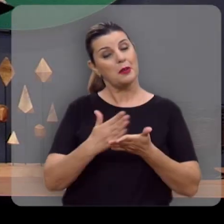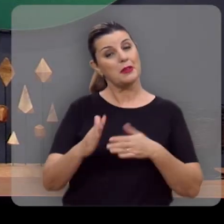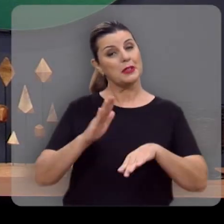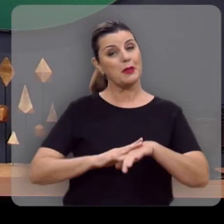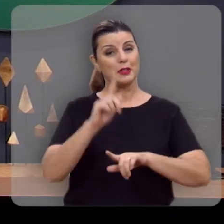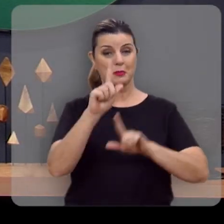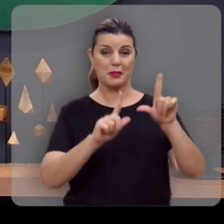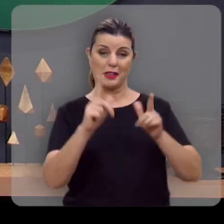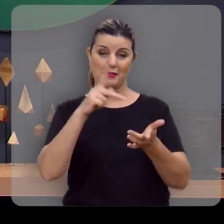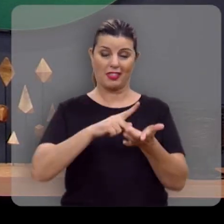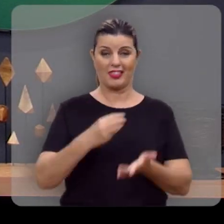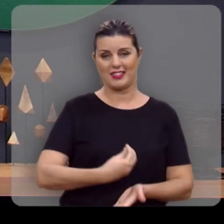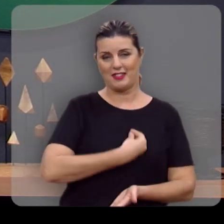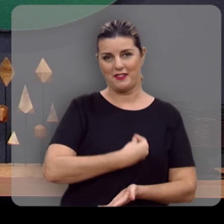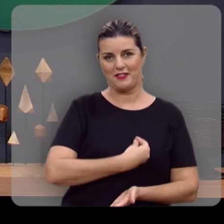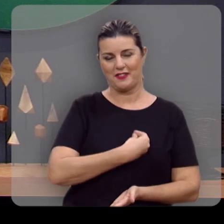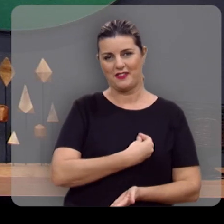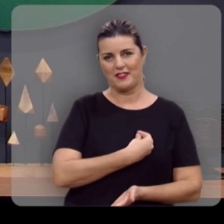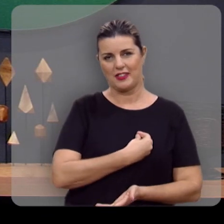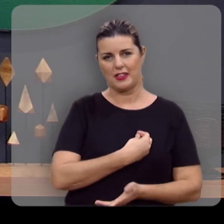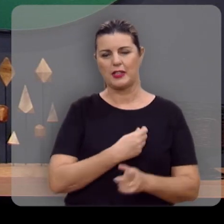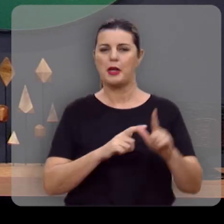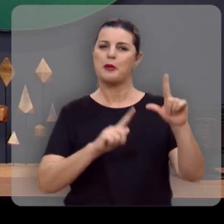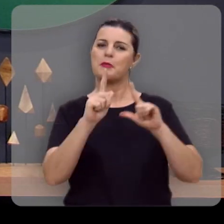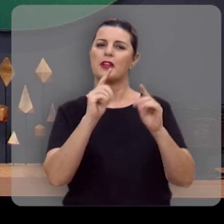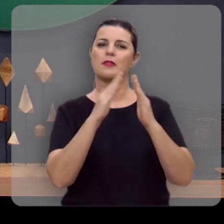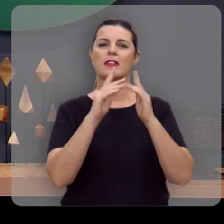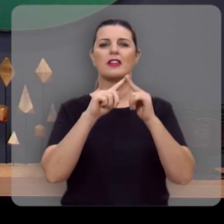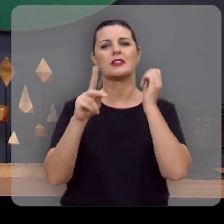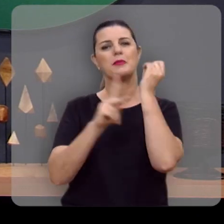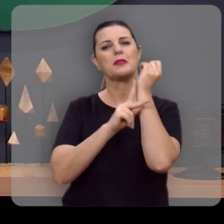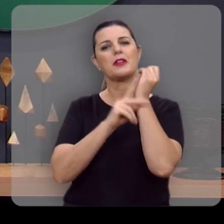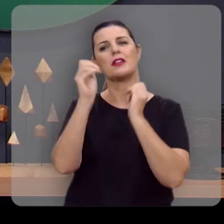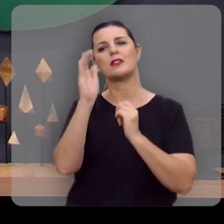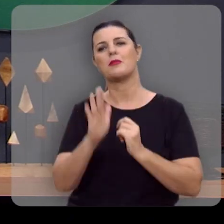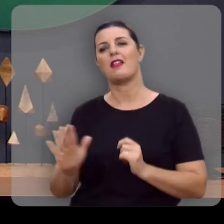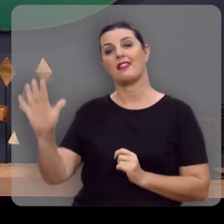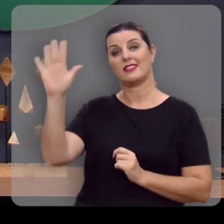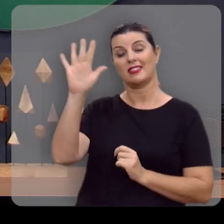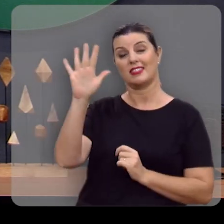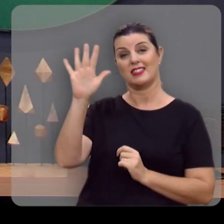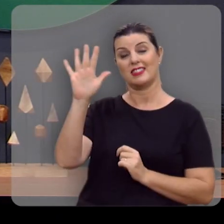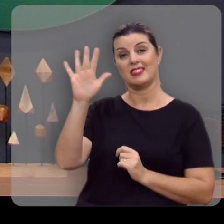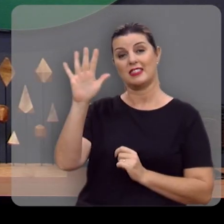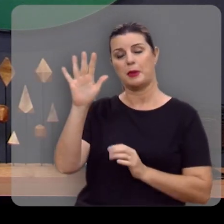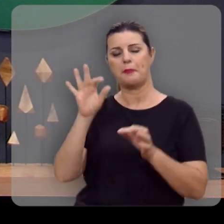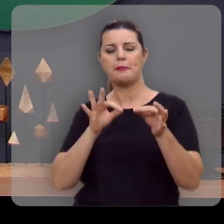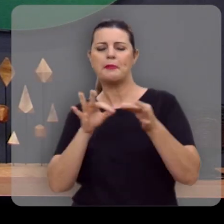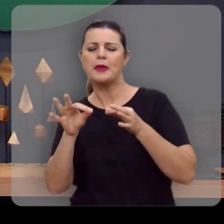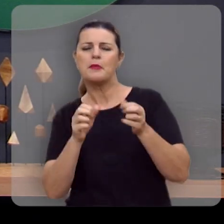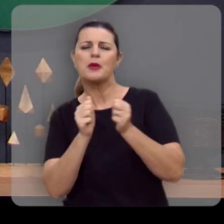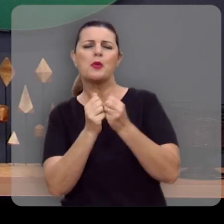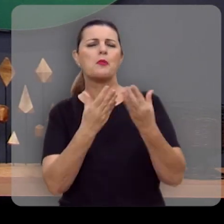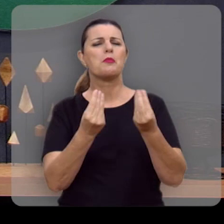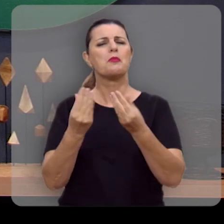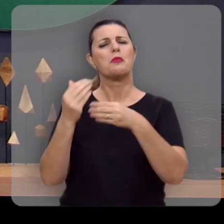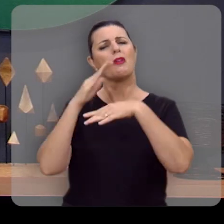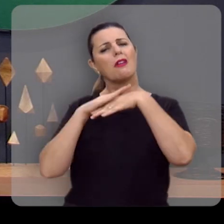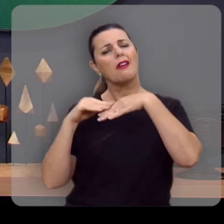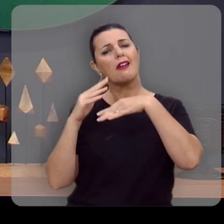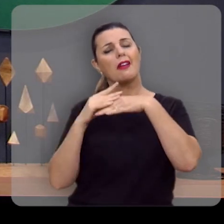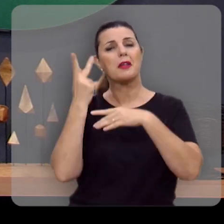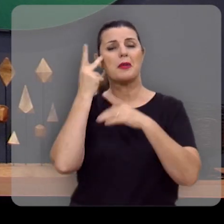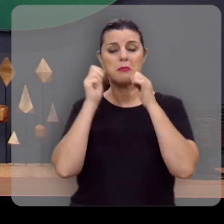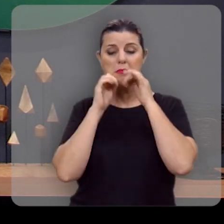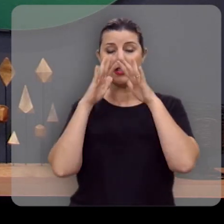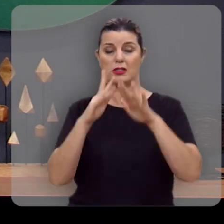Nós estamos começando o programa Verdade e Vida, um programa da Igreja Presbiteriana do Brasil, preparado com muito